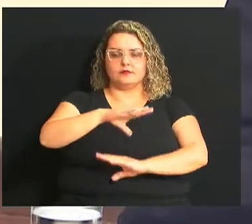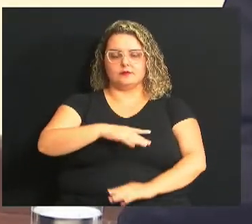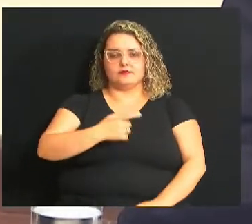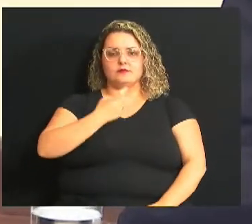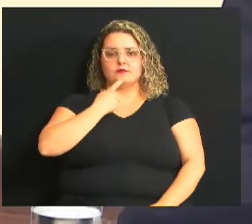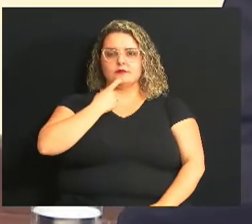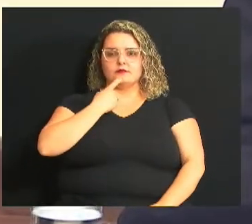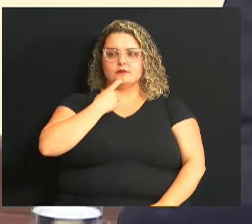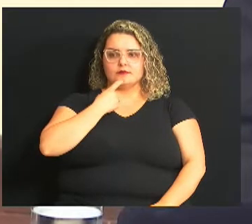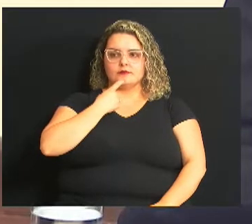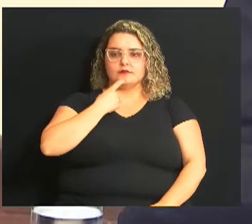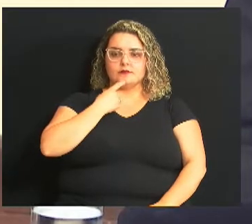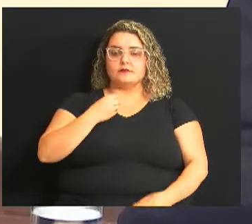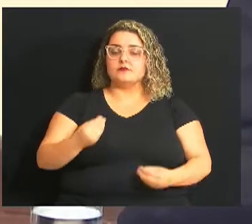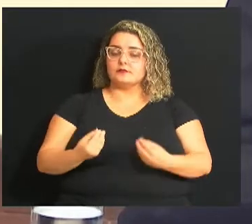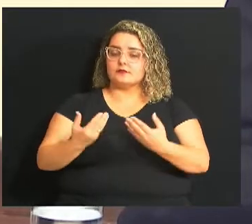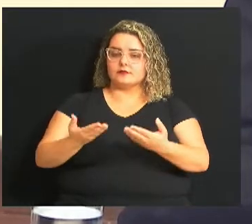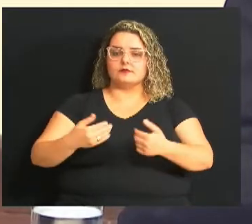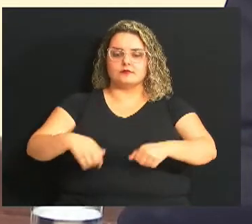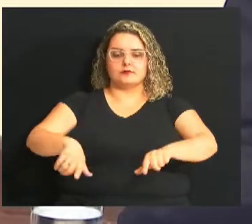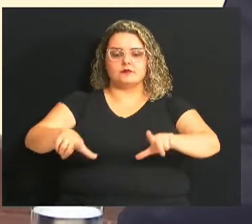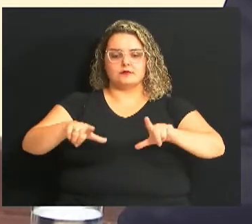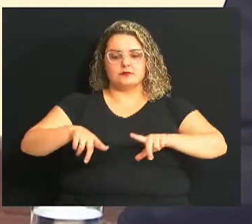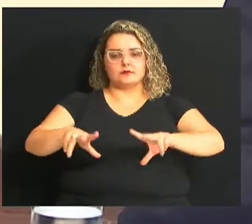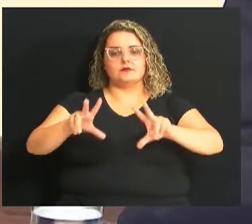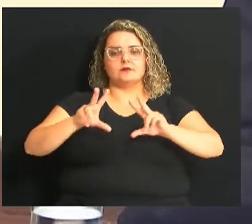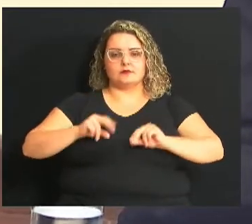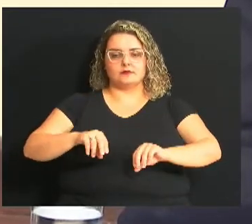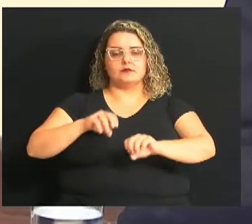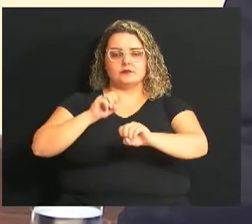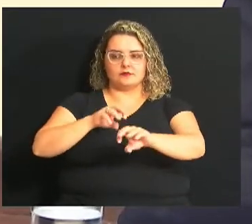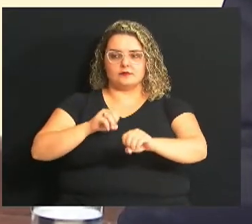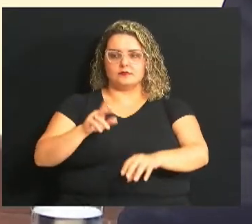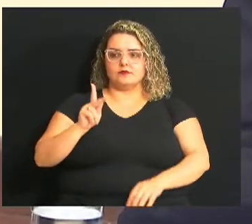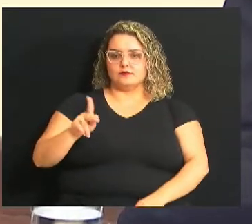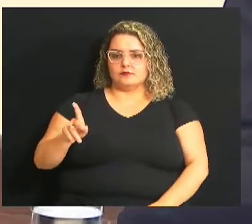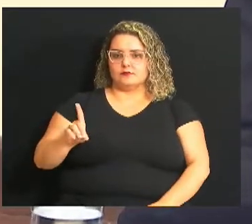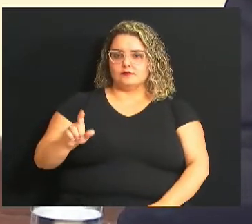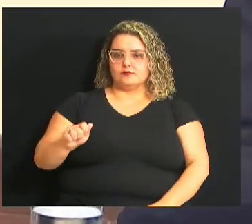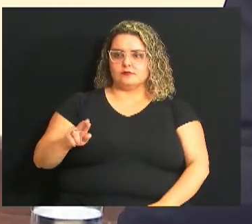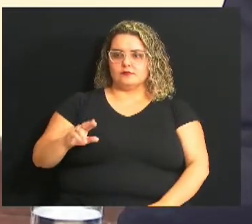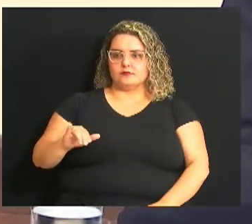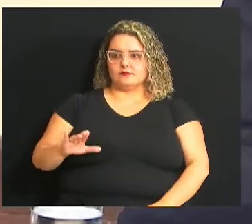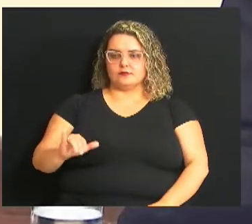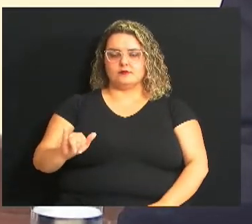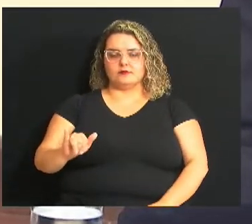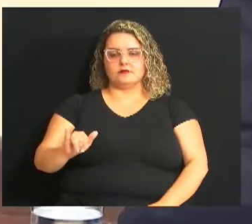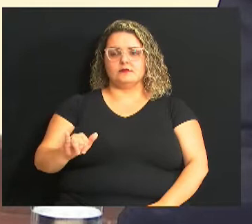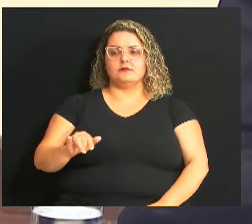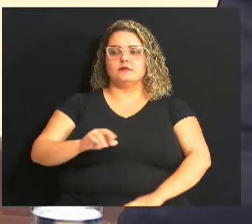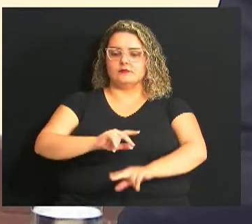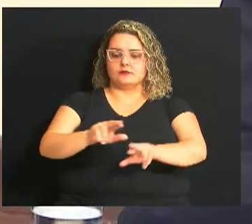Campinas para a entrega do diploma de mérito educacional ao professor Darcy Ribeiro a